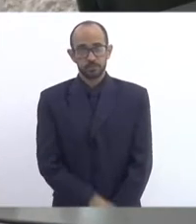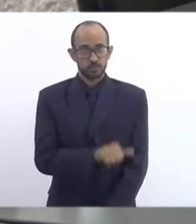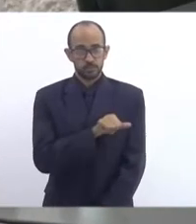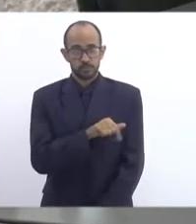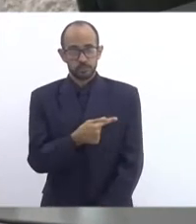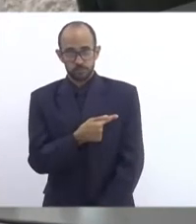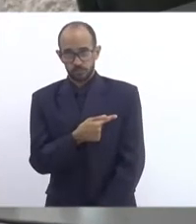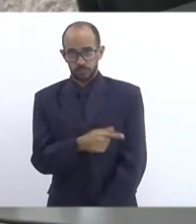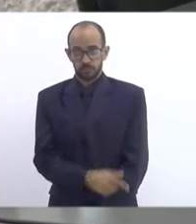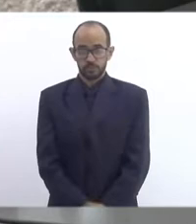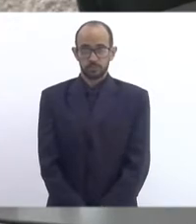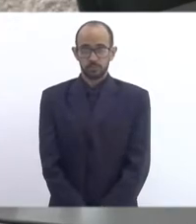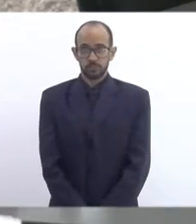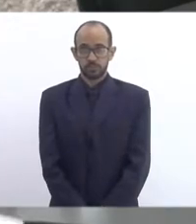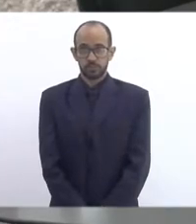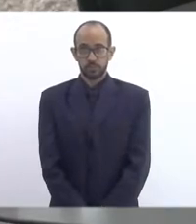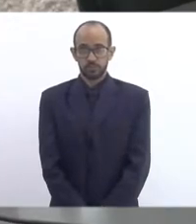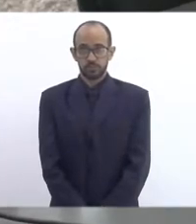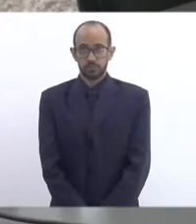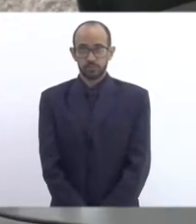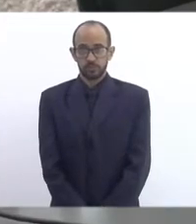17.